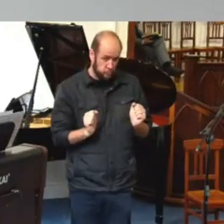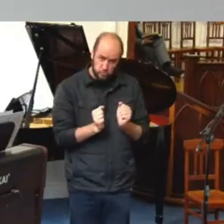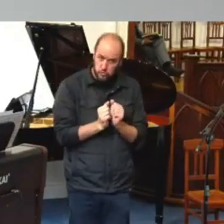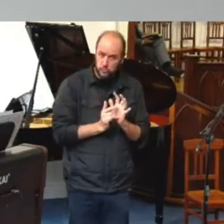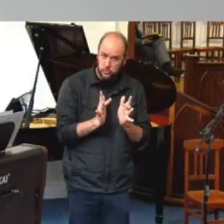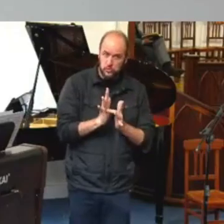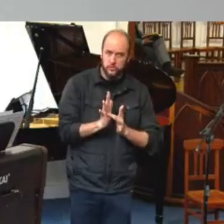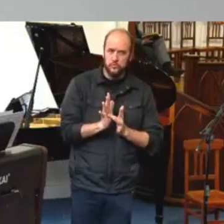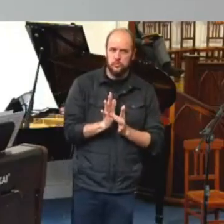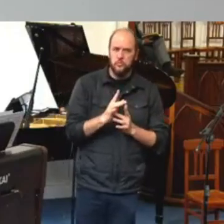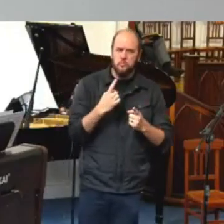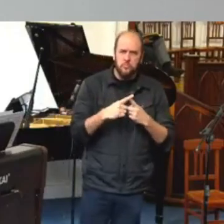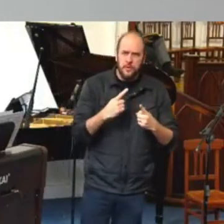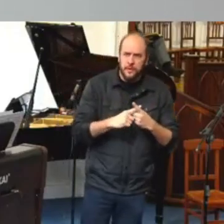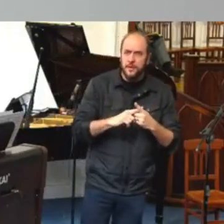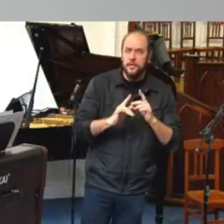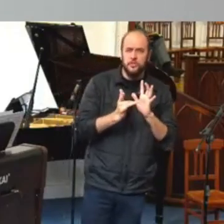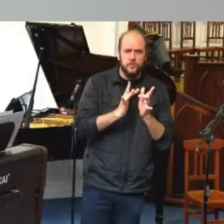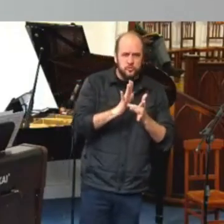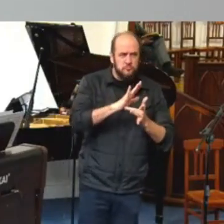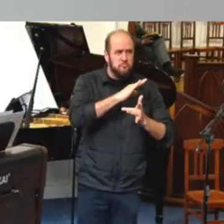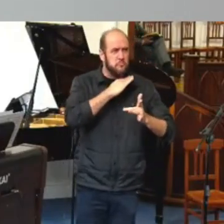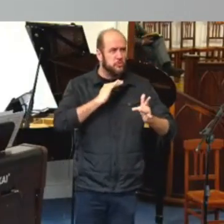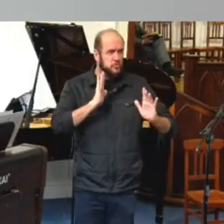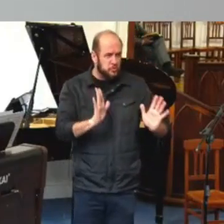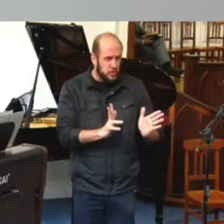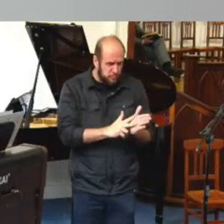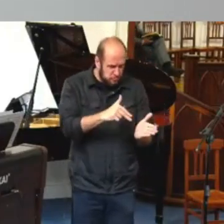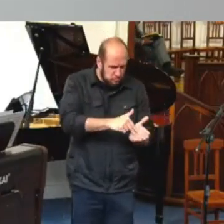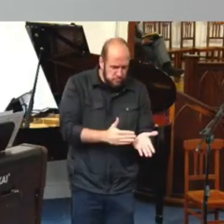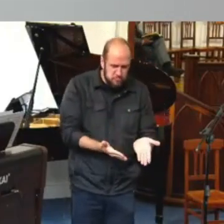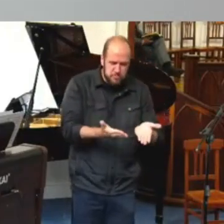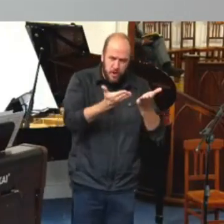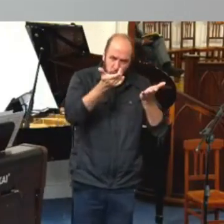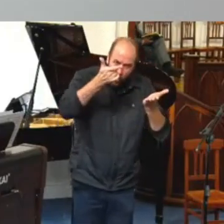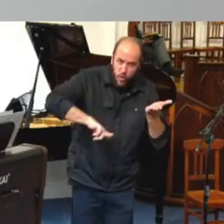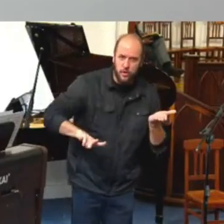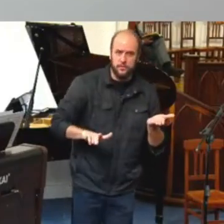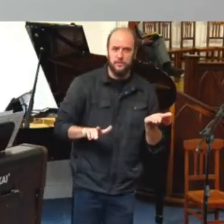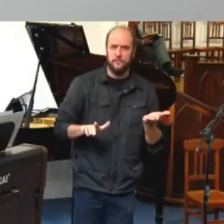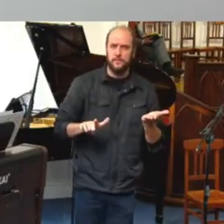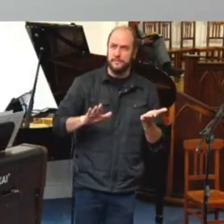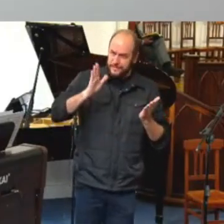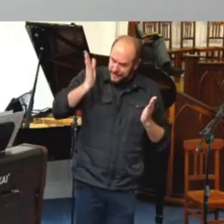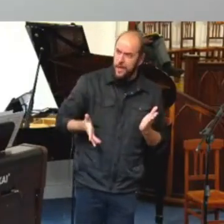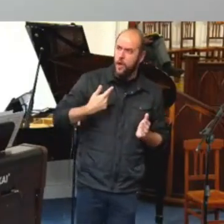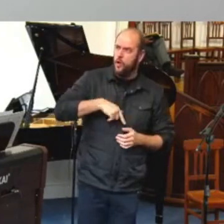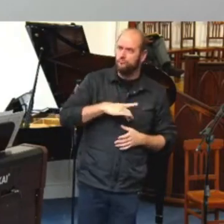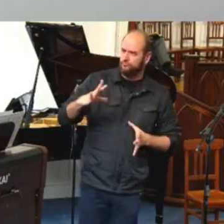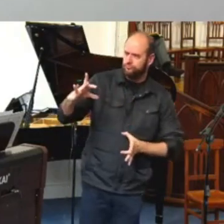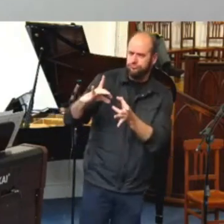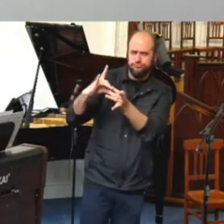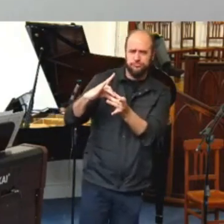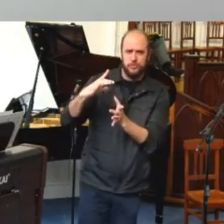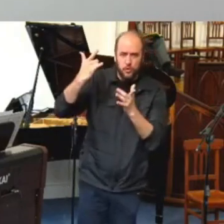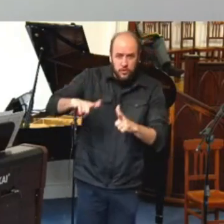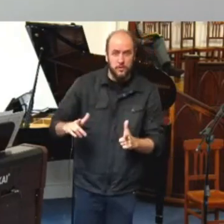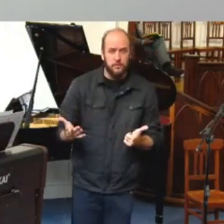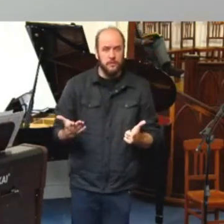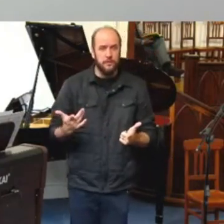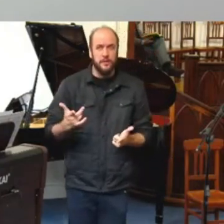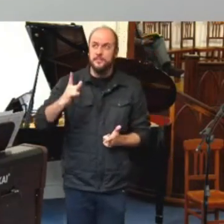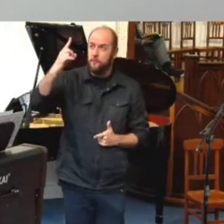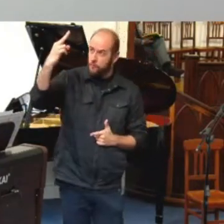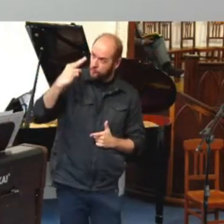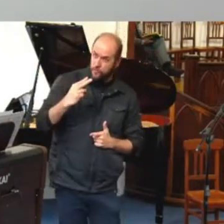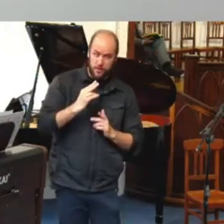morte rasgou o véu, tirando a separação entre nós e ele. Por intermédio do nosso intercessor, podemos ter as nossas